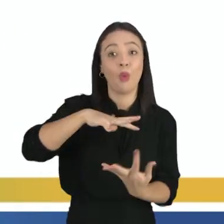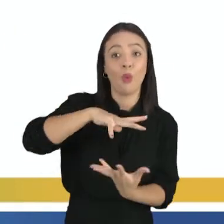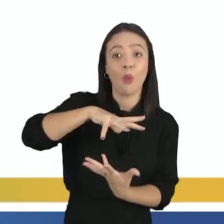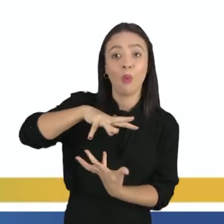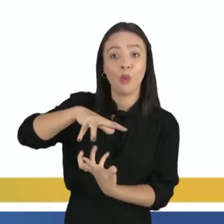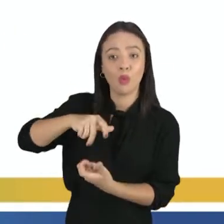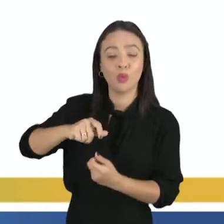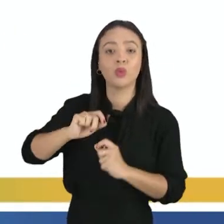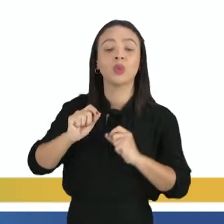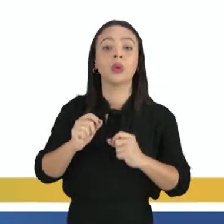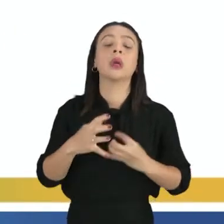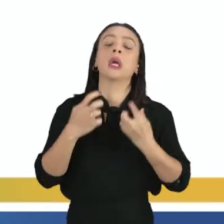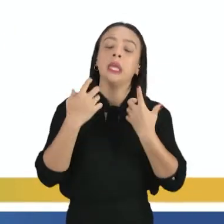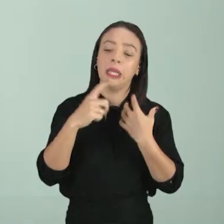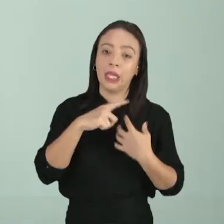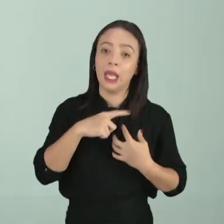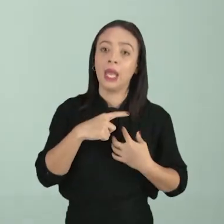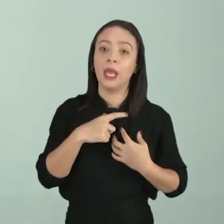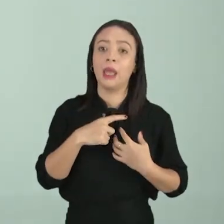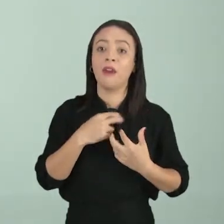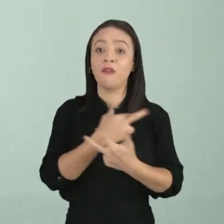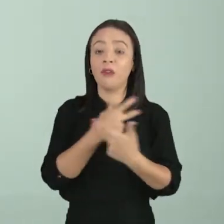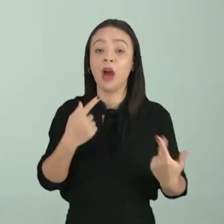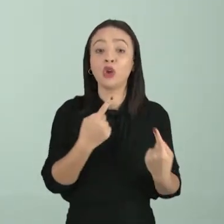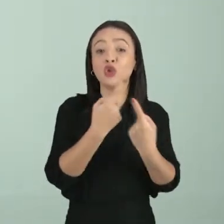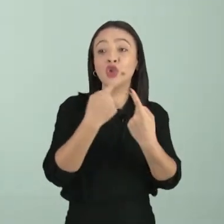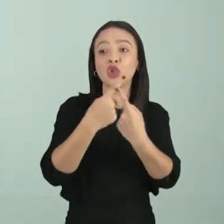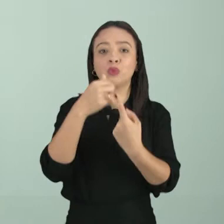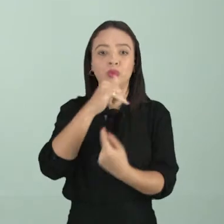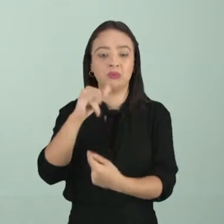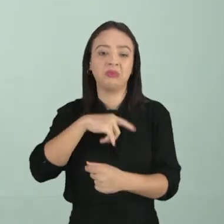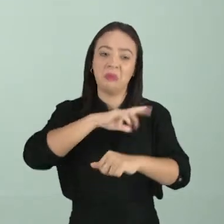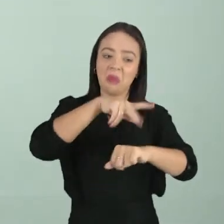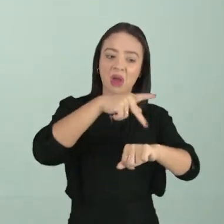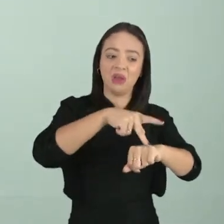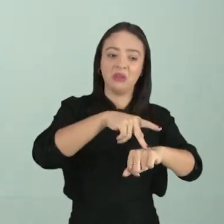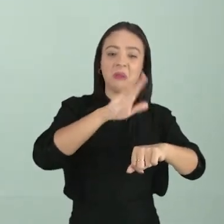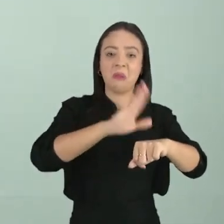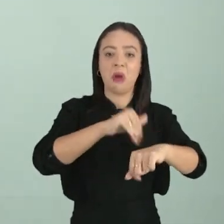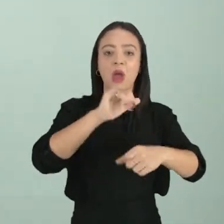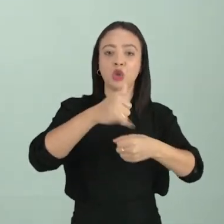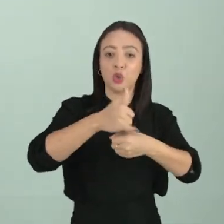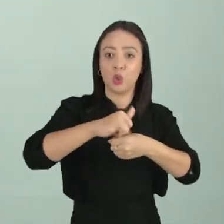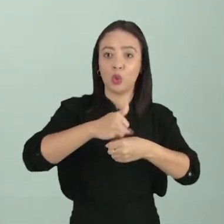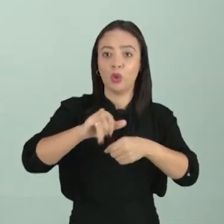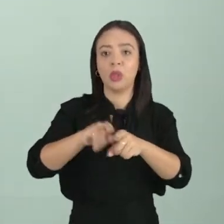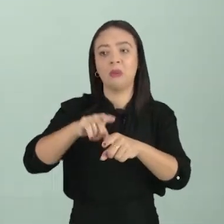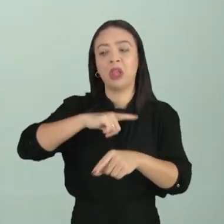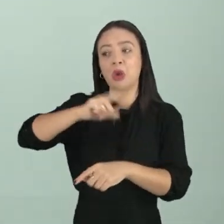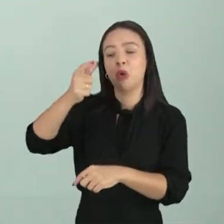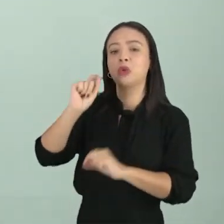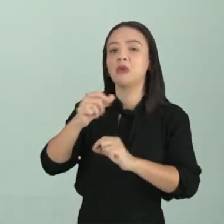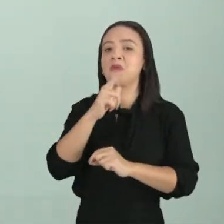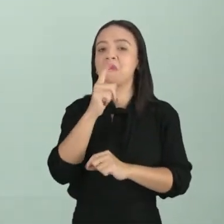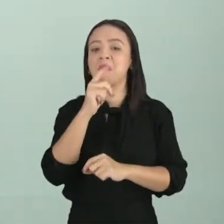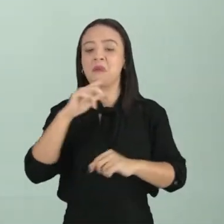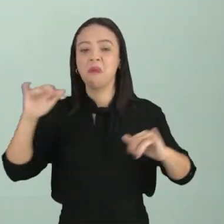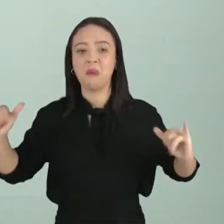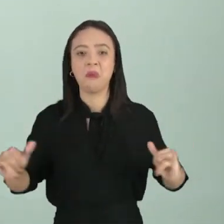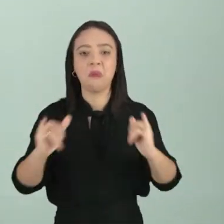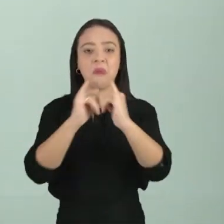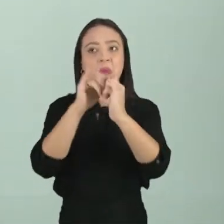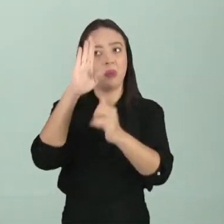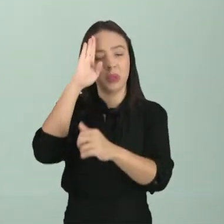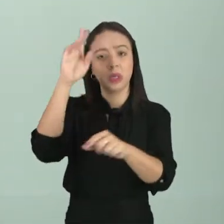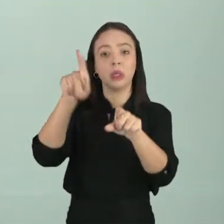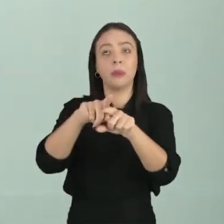recebe energia de várias formas, pessoal. Alguns países mais do petróleo, alguns países mais de hidrelétricas, outros países